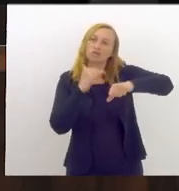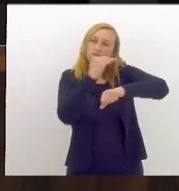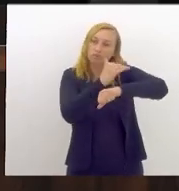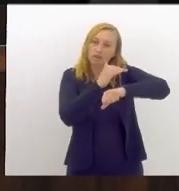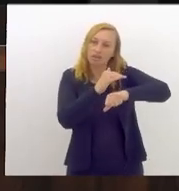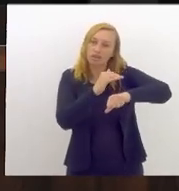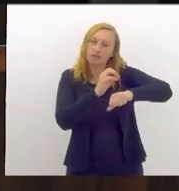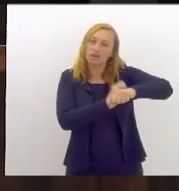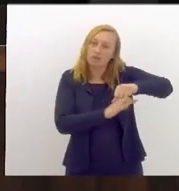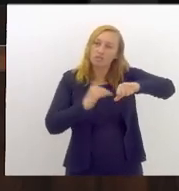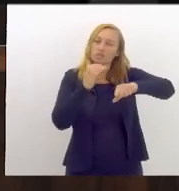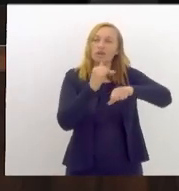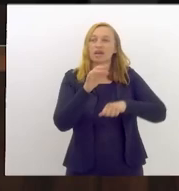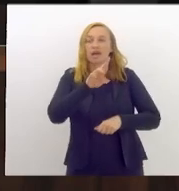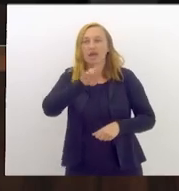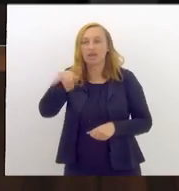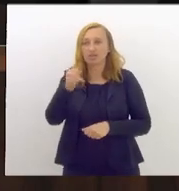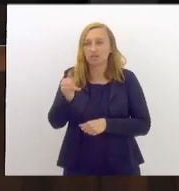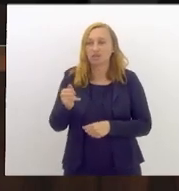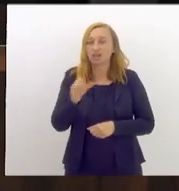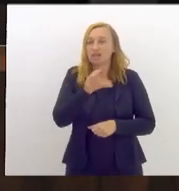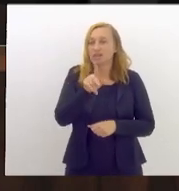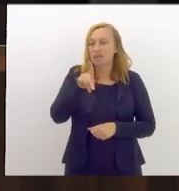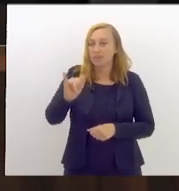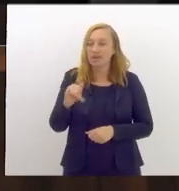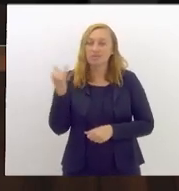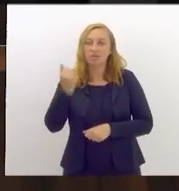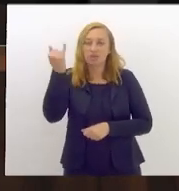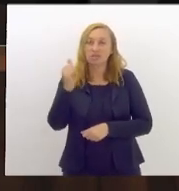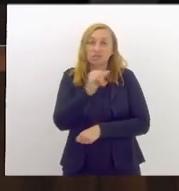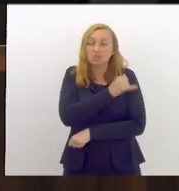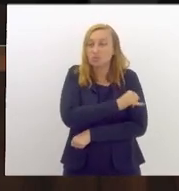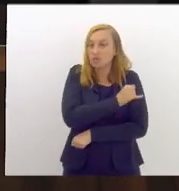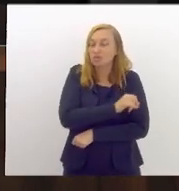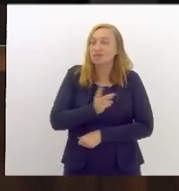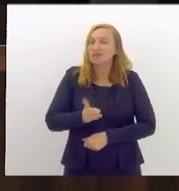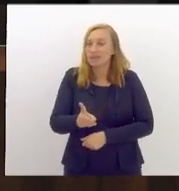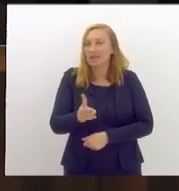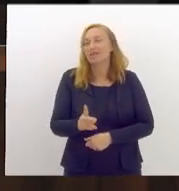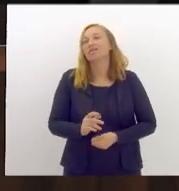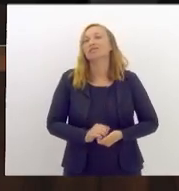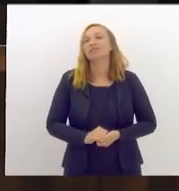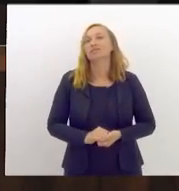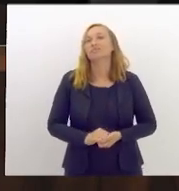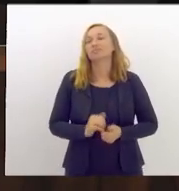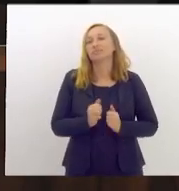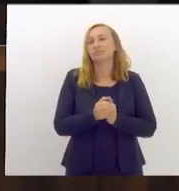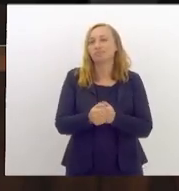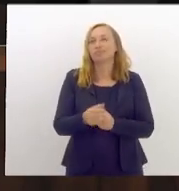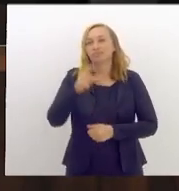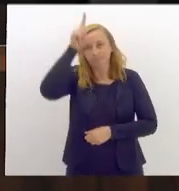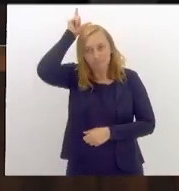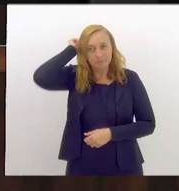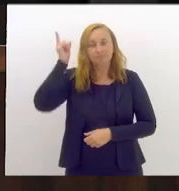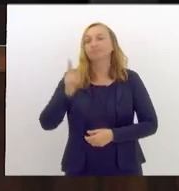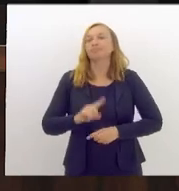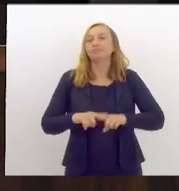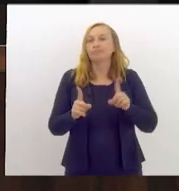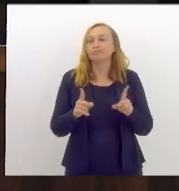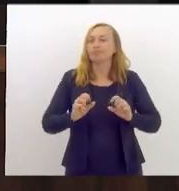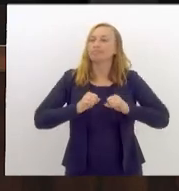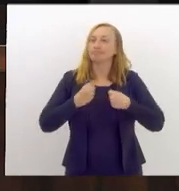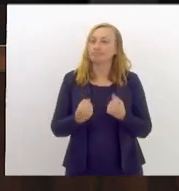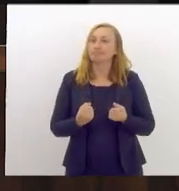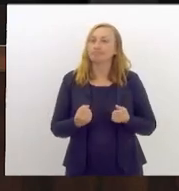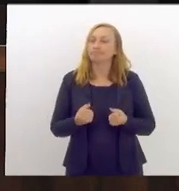supera RJ as CPI isso é importante do Rio sempre com a condição do Luiz mas muito muita